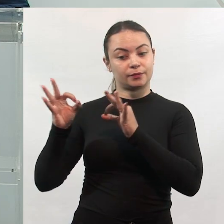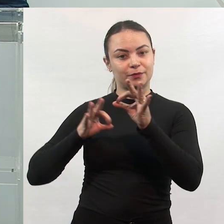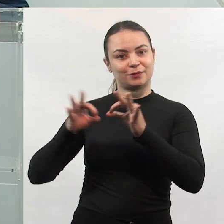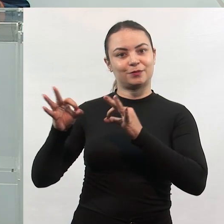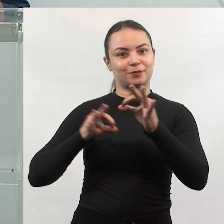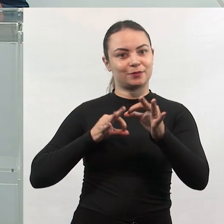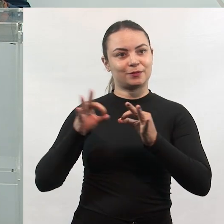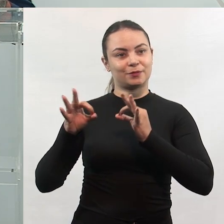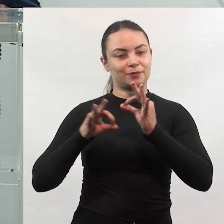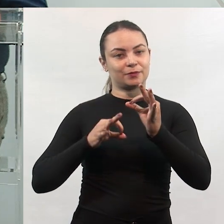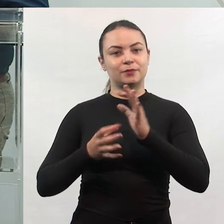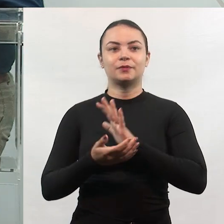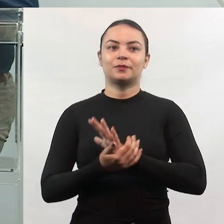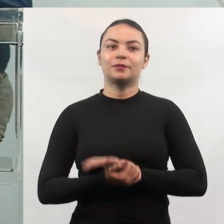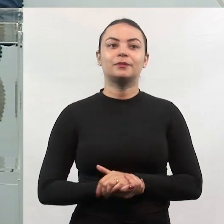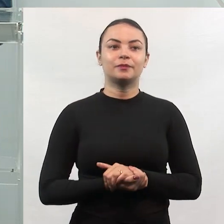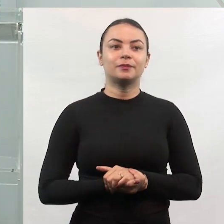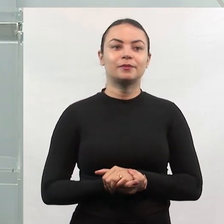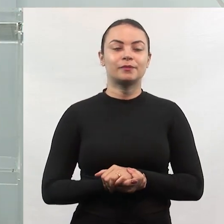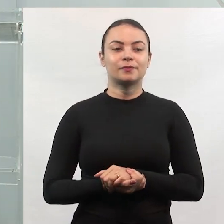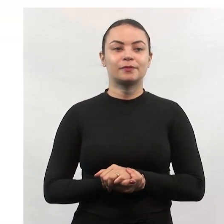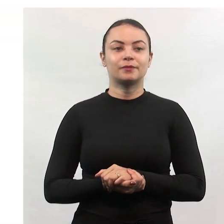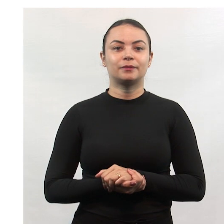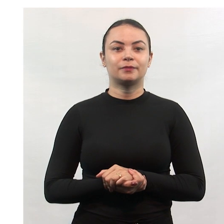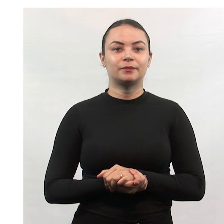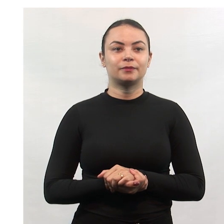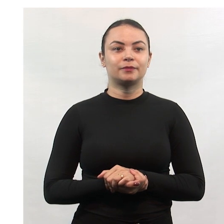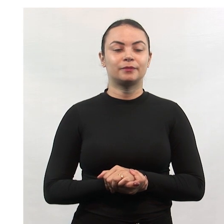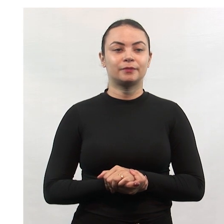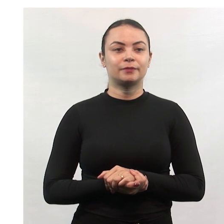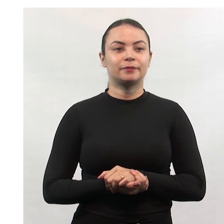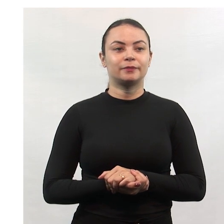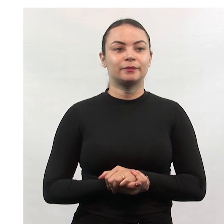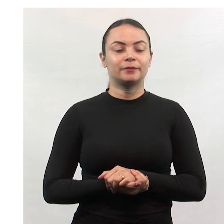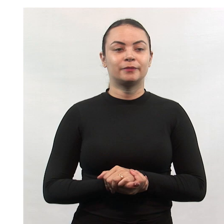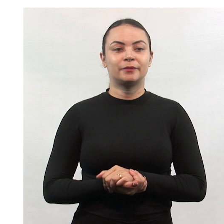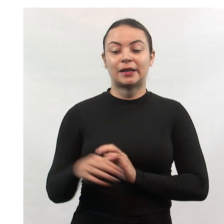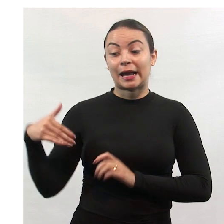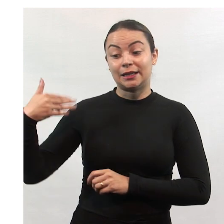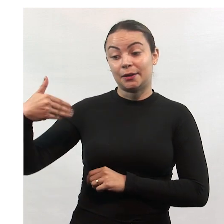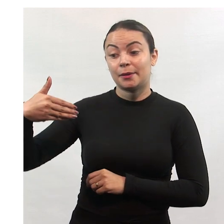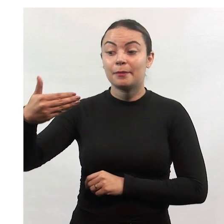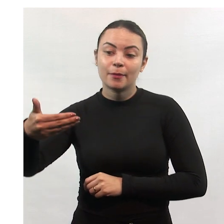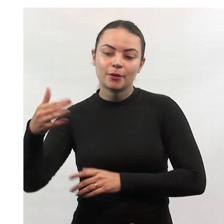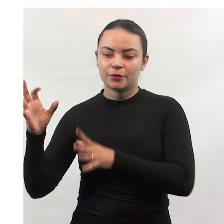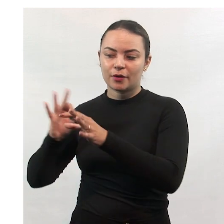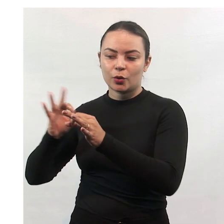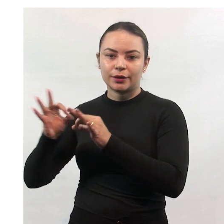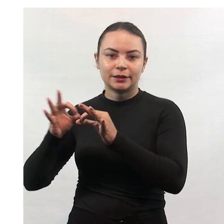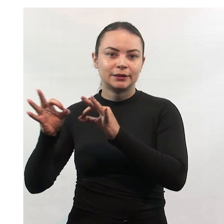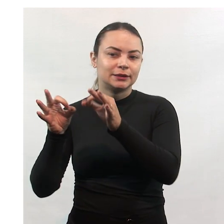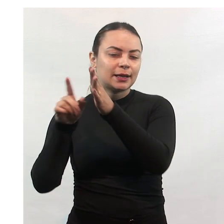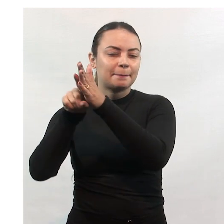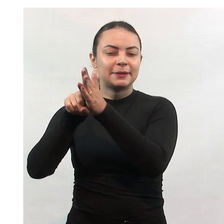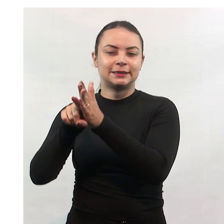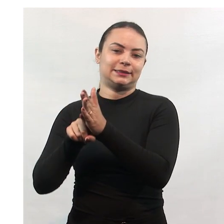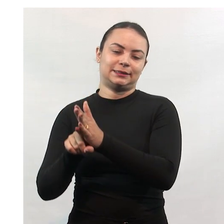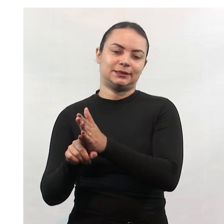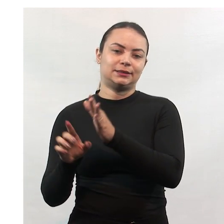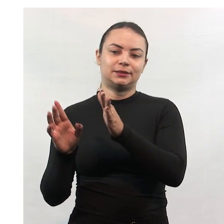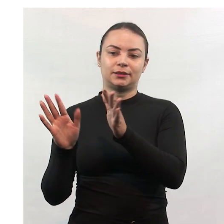que será realizada, né? Voltando aqui, então, na fase de projeto, é necessário, olha